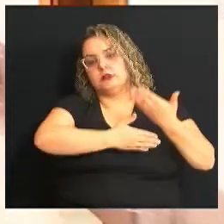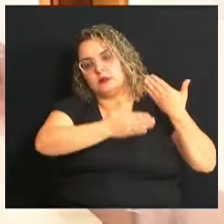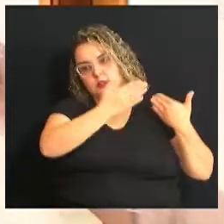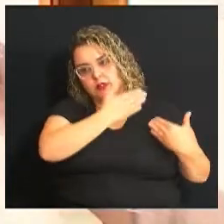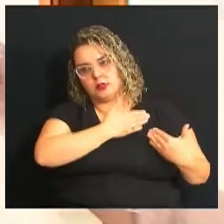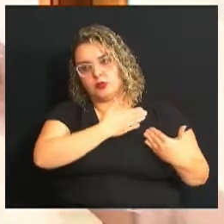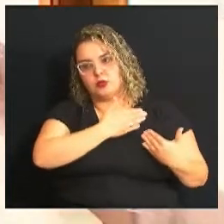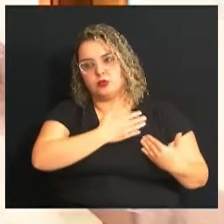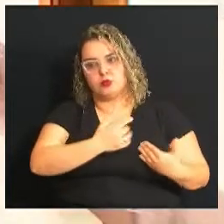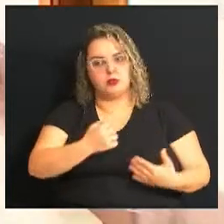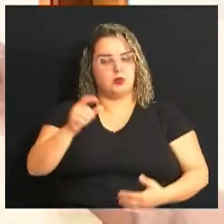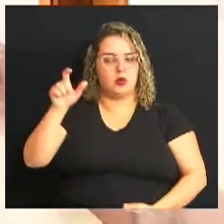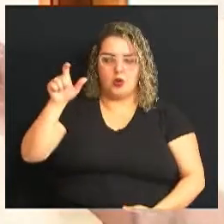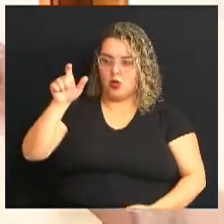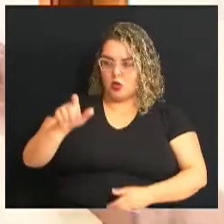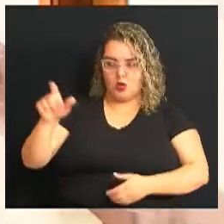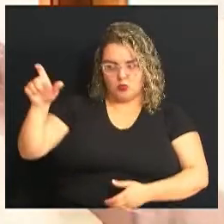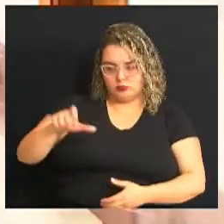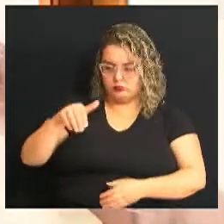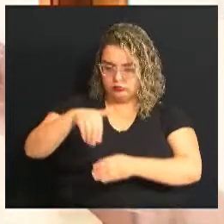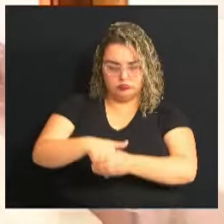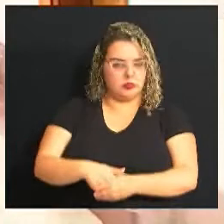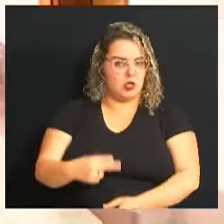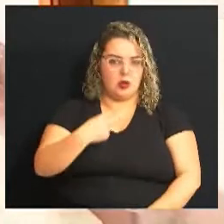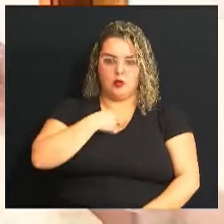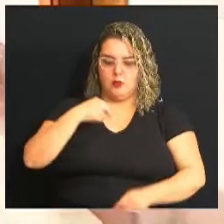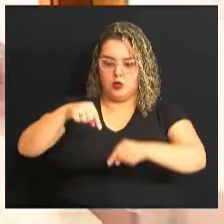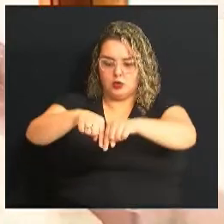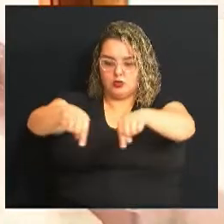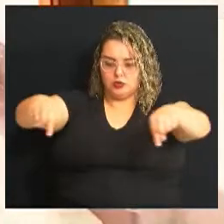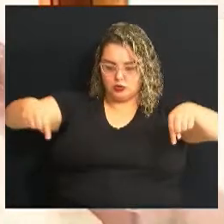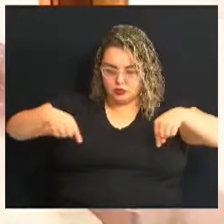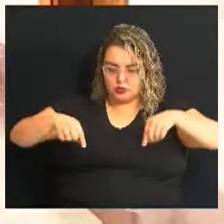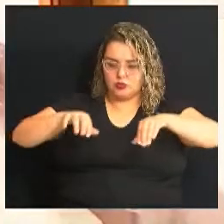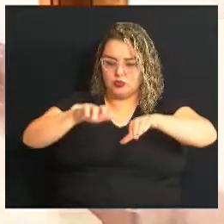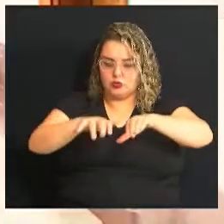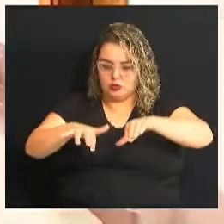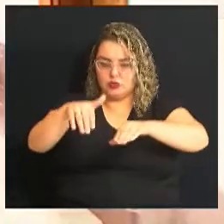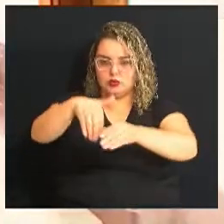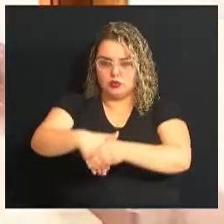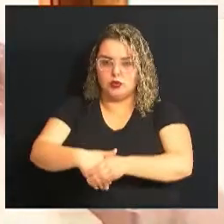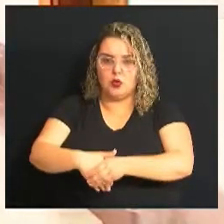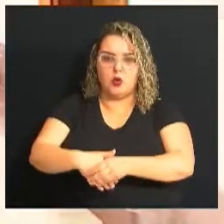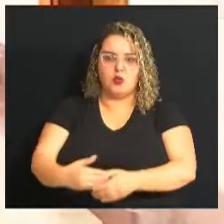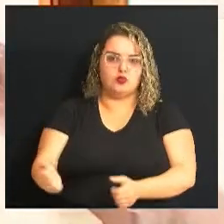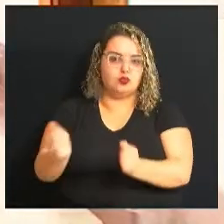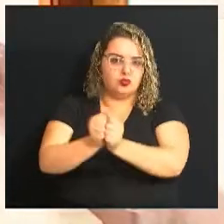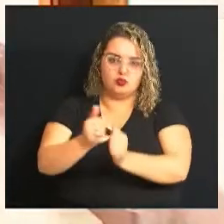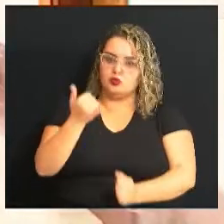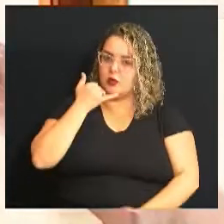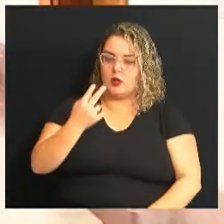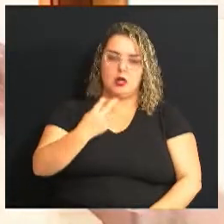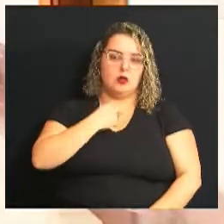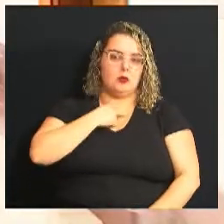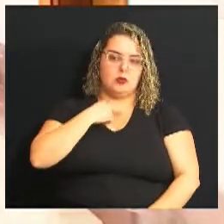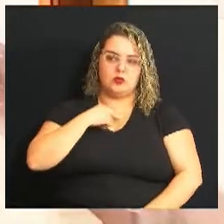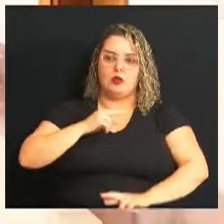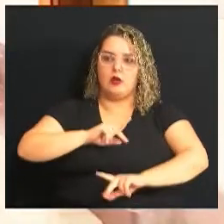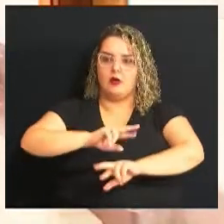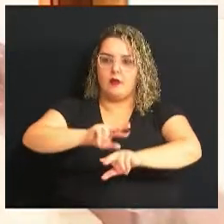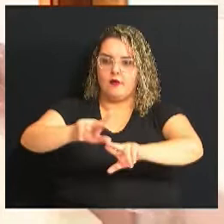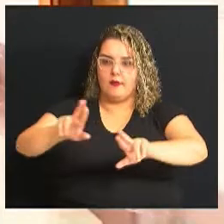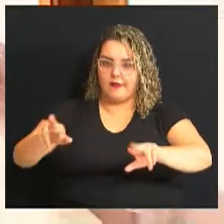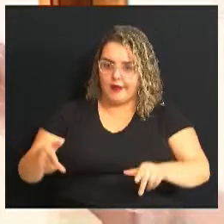os eleitores não podiam adentrar a cabine de votação com o celular. Em razão das inúmeras